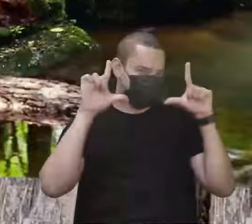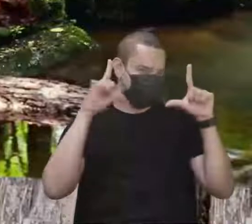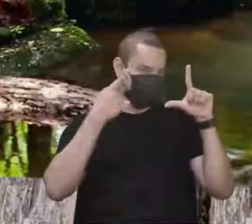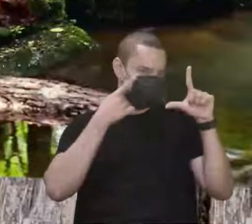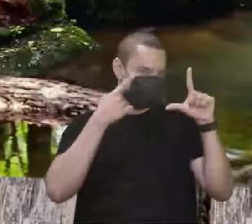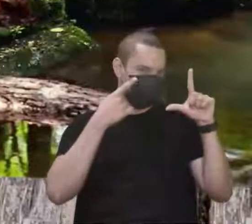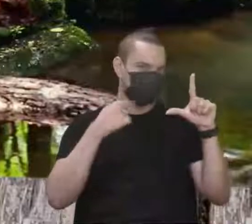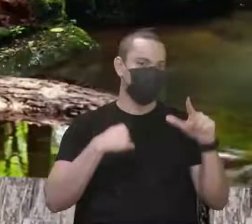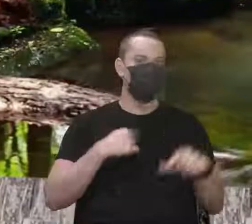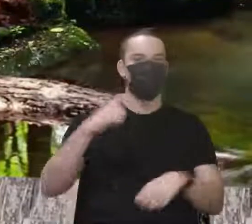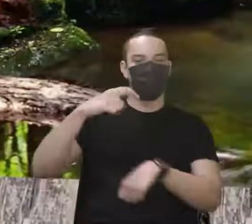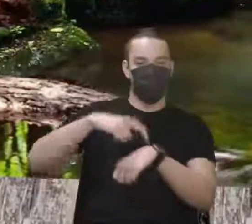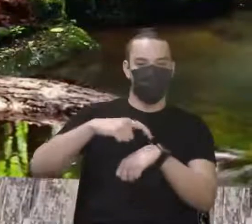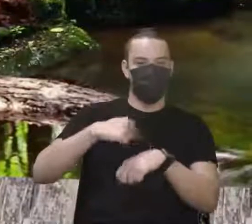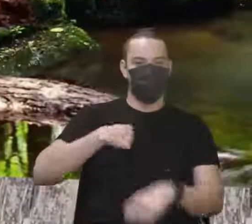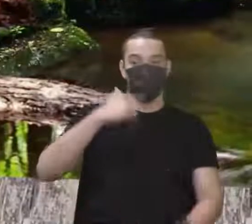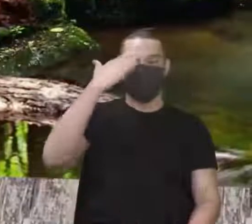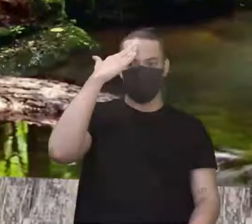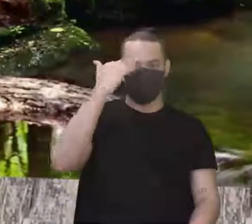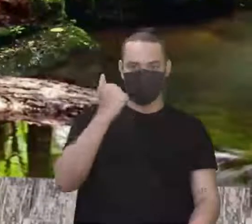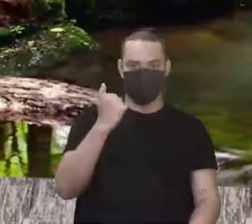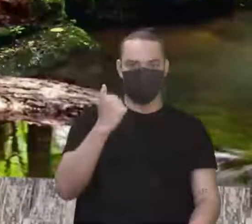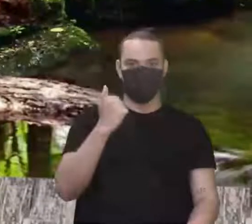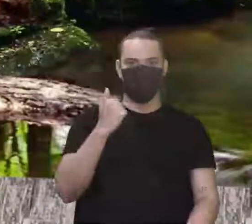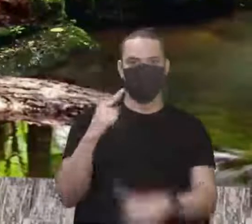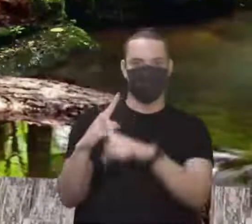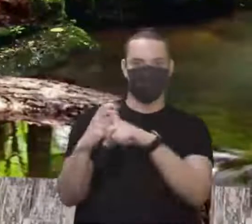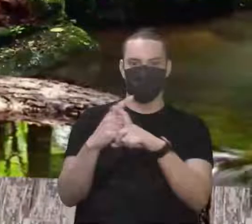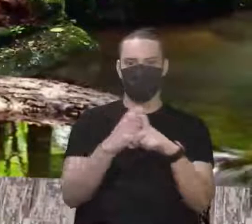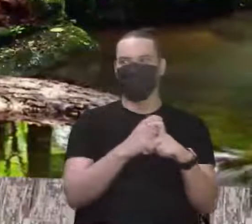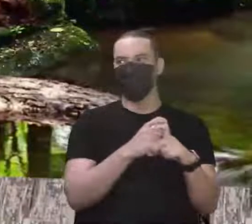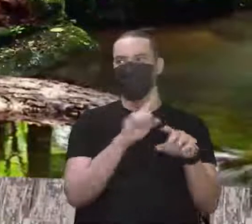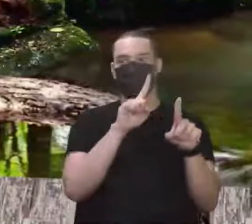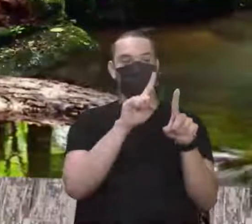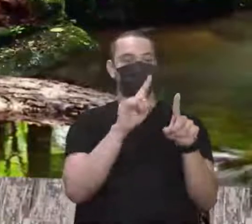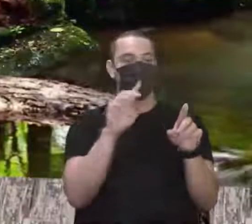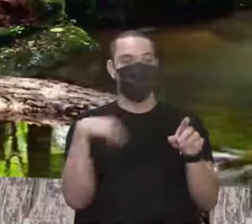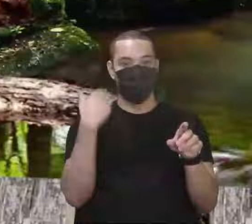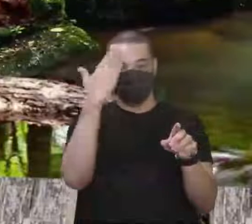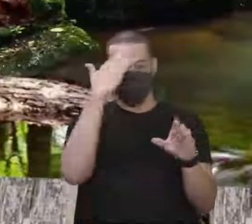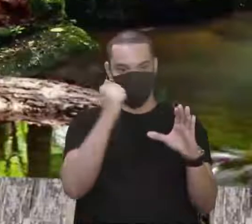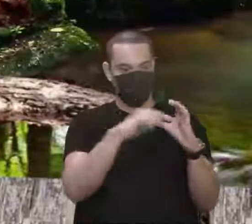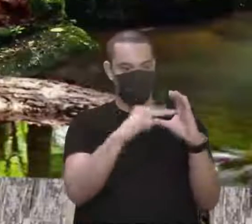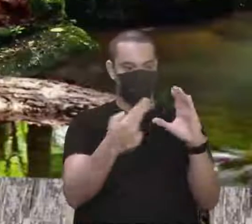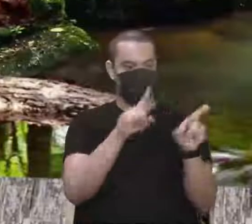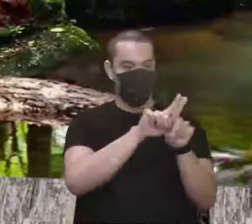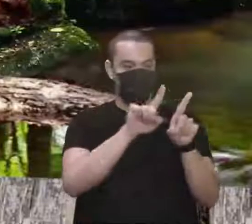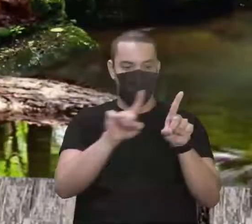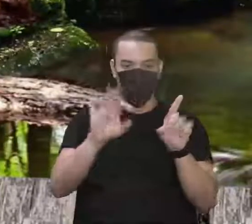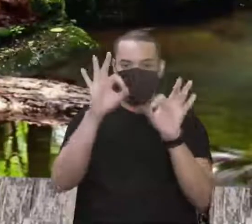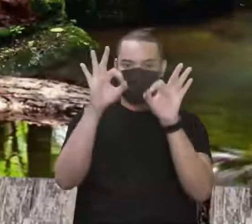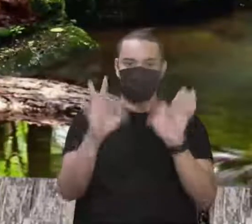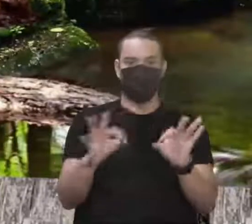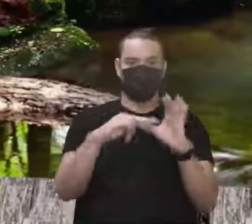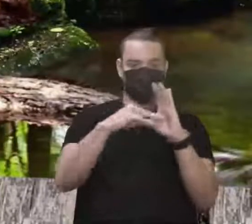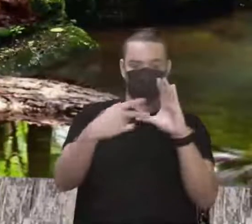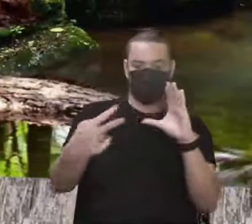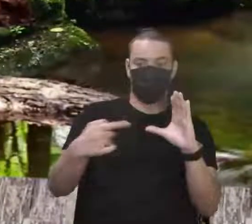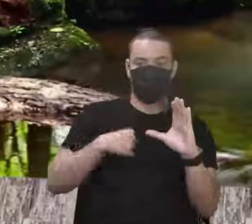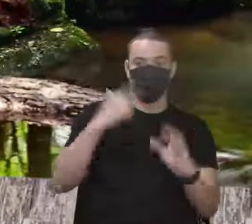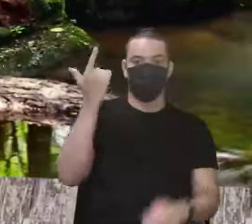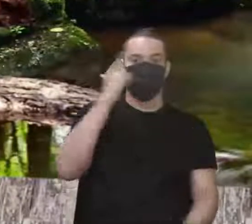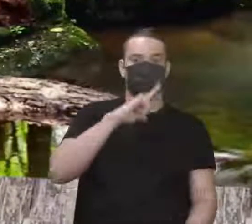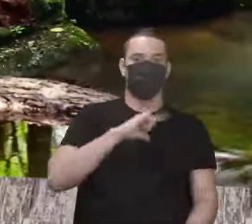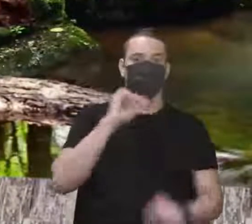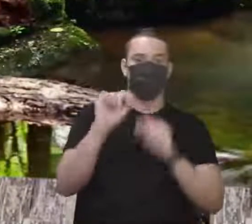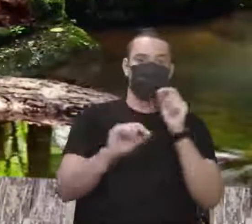no momento que eu sei esse sequenciamento genético, no momento que eu sei esse sequenciamento genético, eu consigo, então, ter